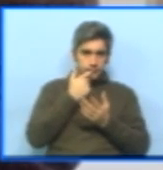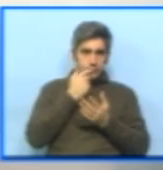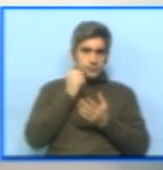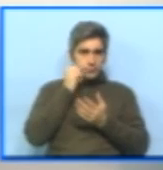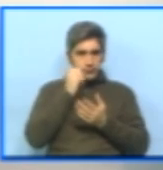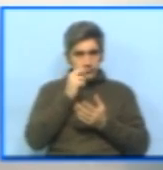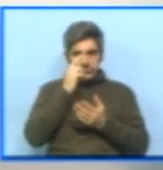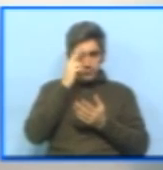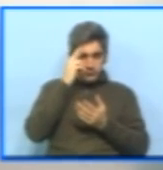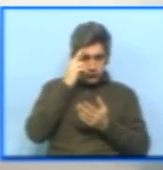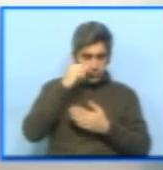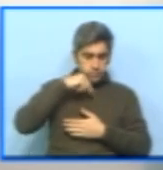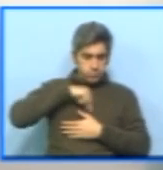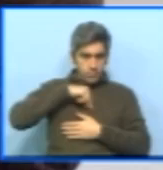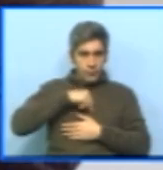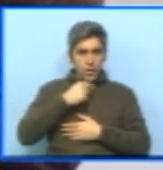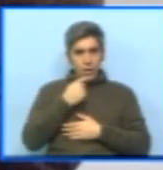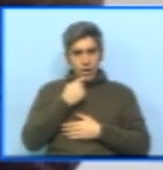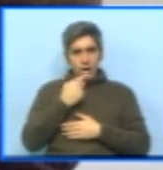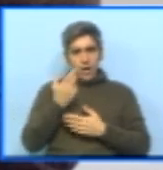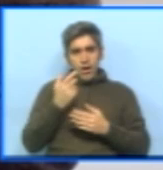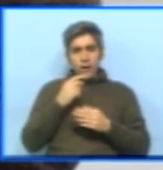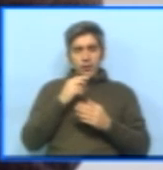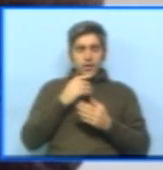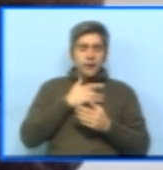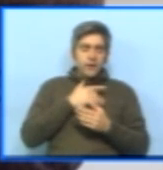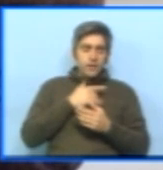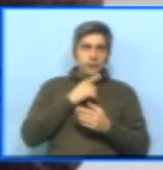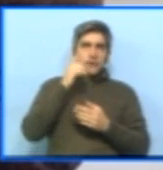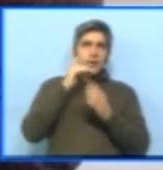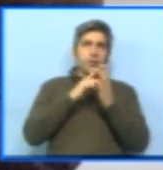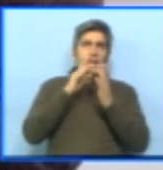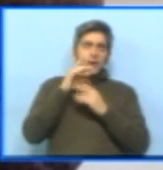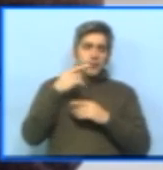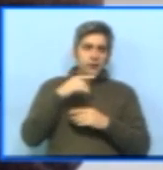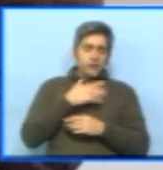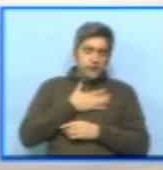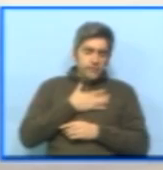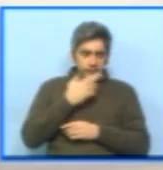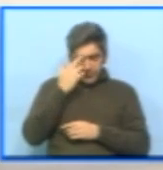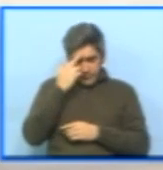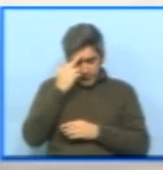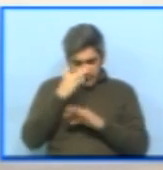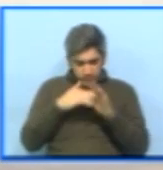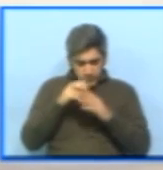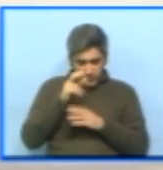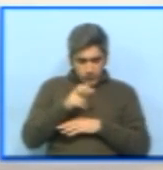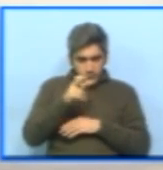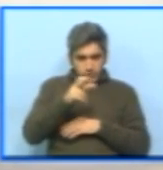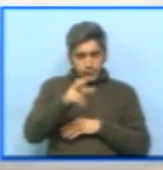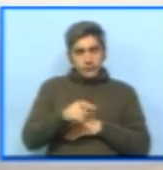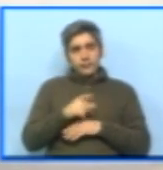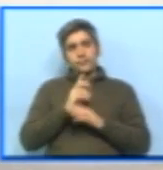físico e também interior, com a paixão de Cristo. São peregrinações que acontecem durante esses